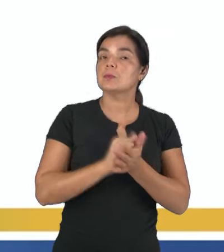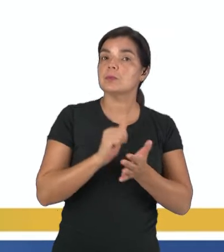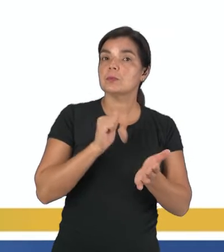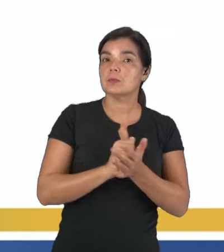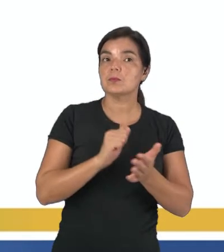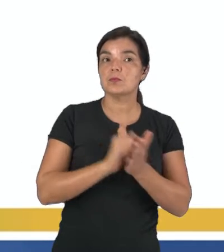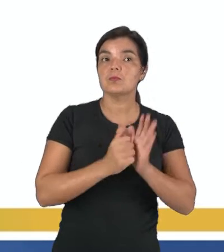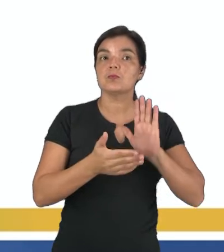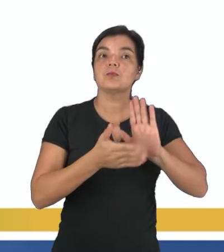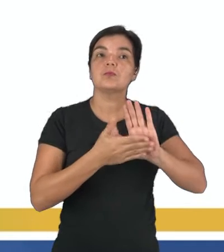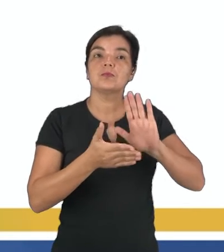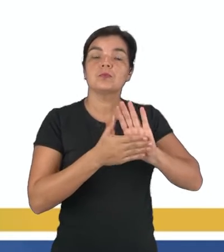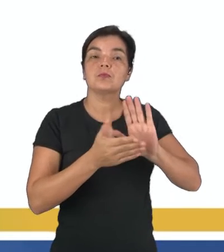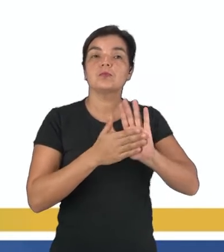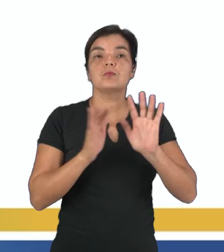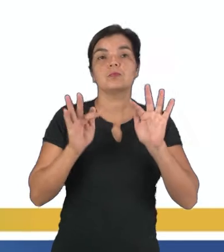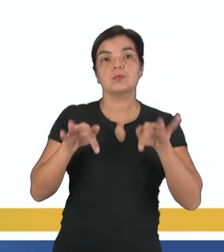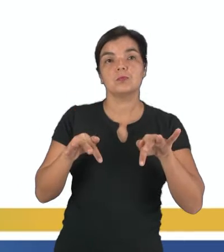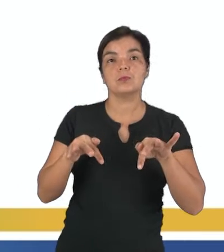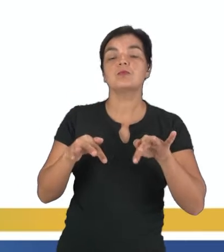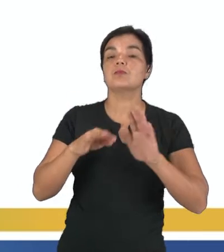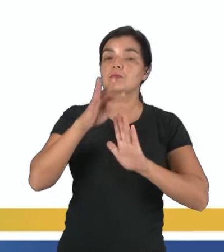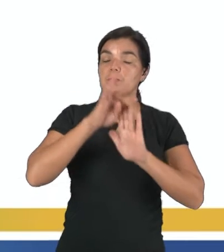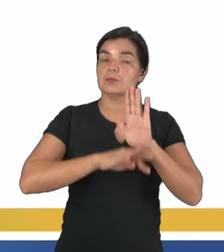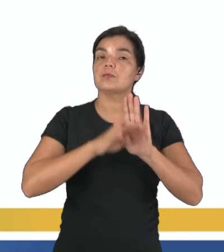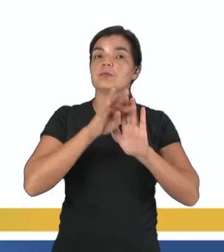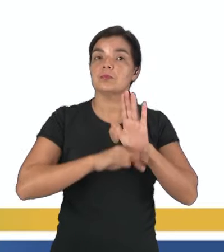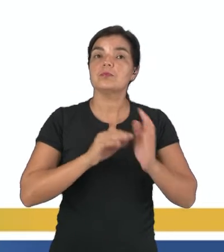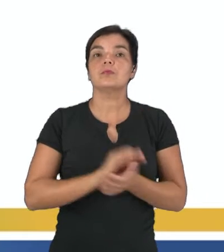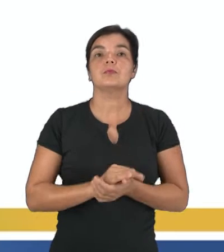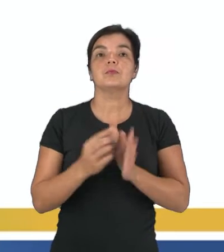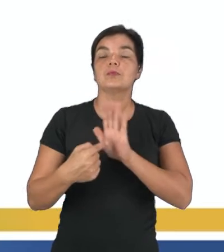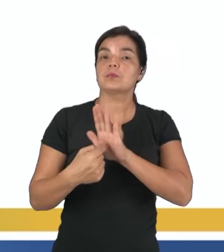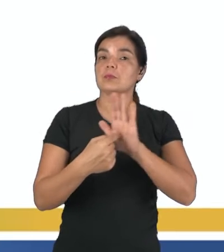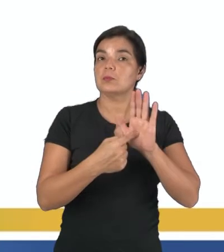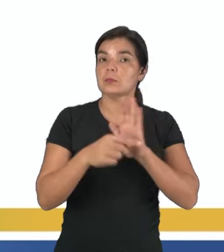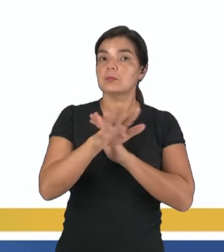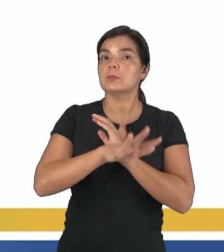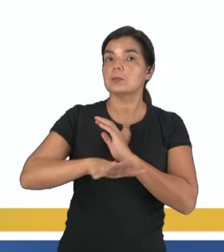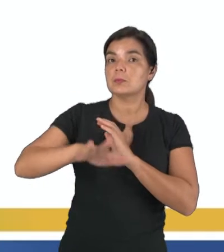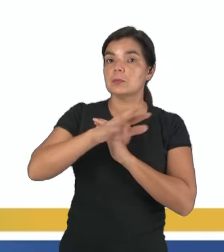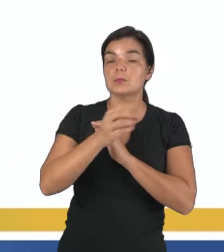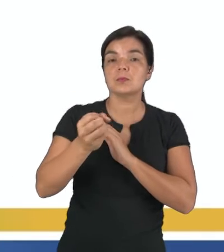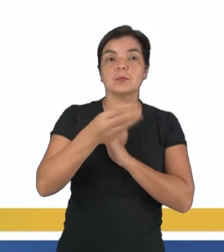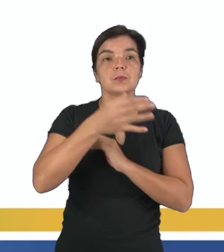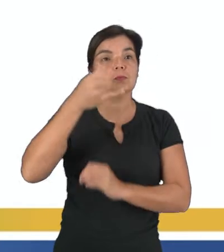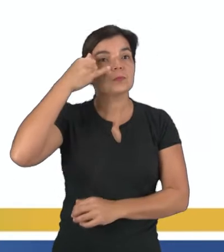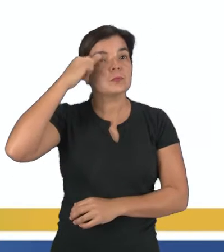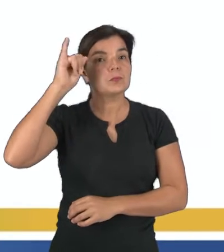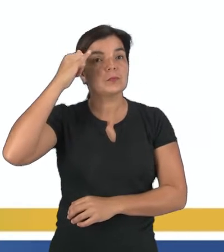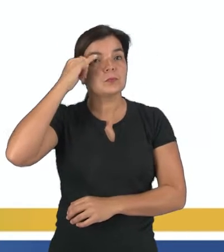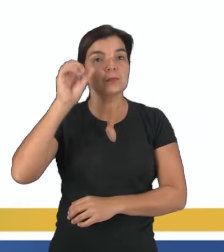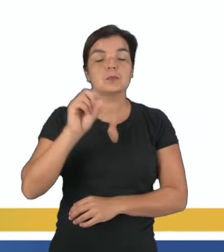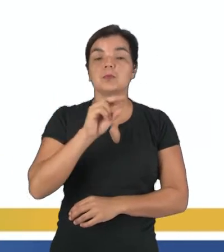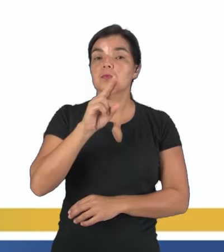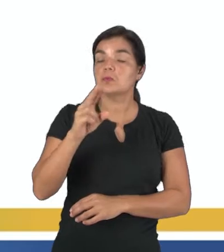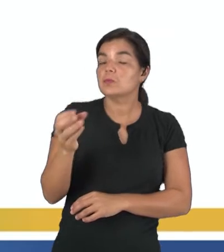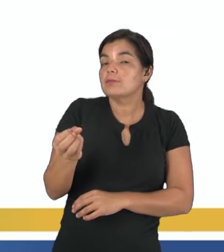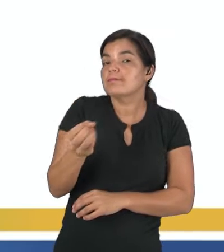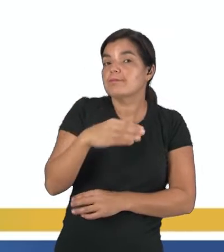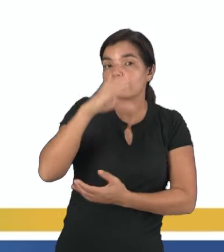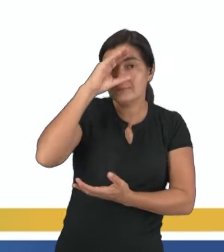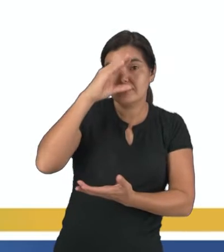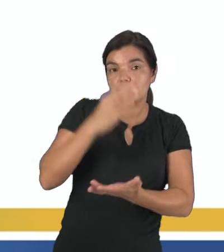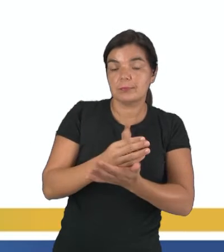tece sua proposta, que será concluída onde? Lá no final do texto, apresentando geralmente uma nova ideia, ou seja,